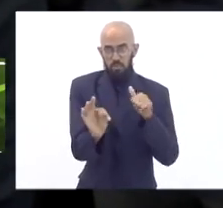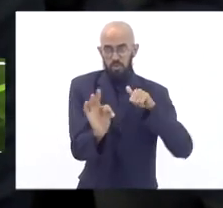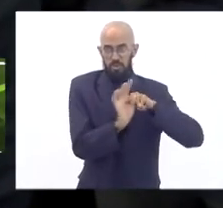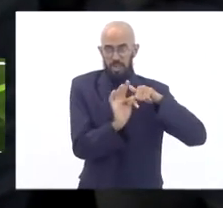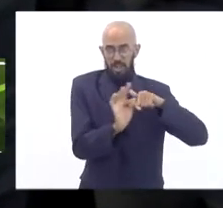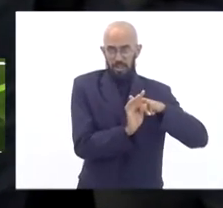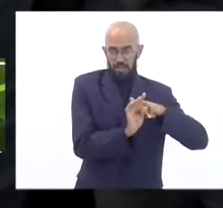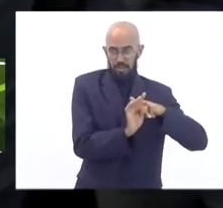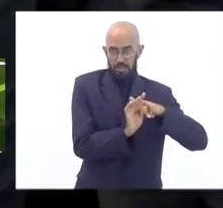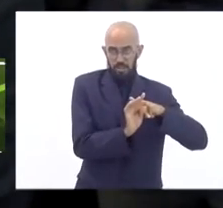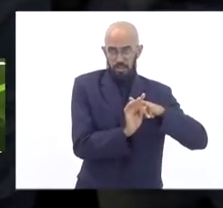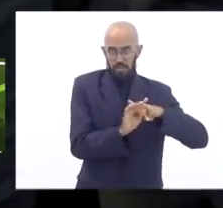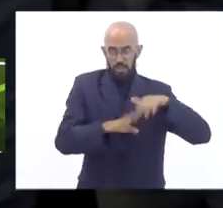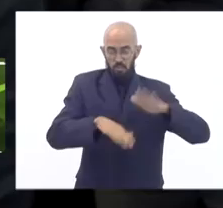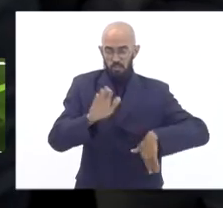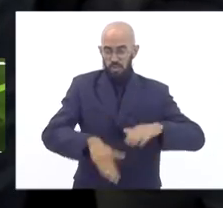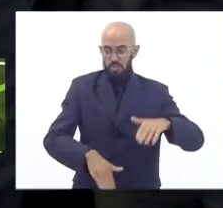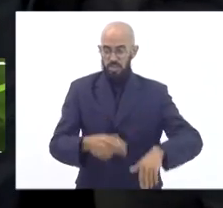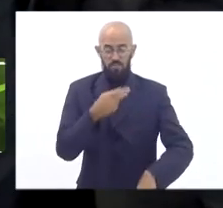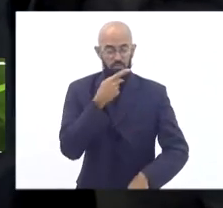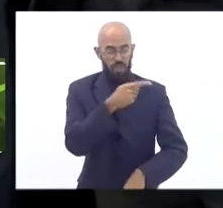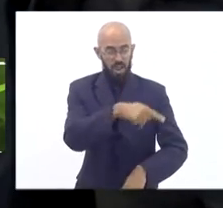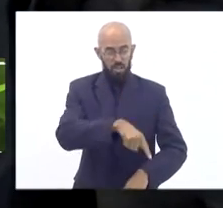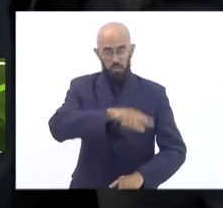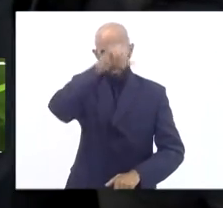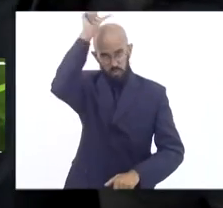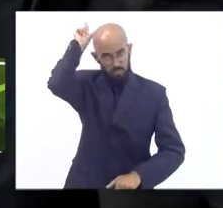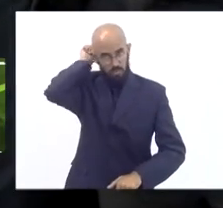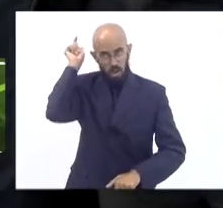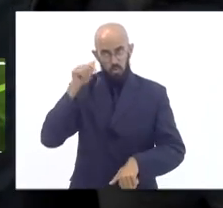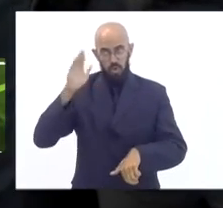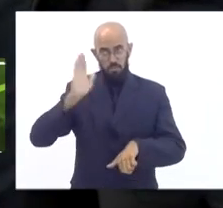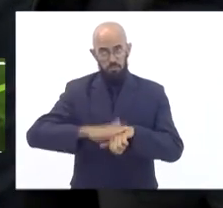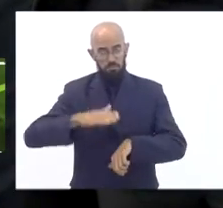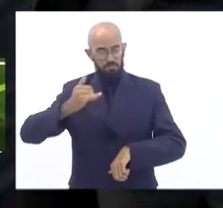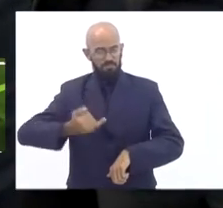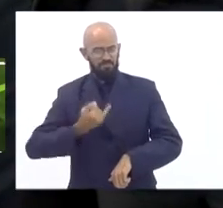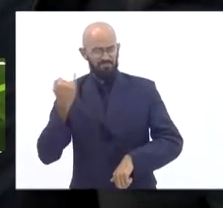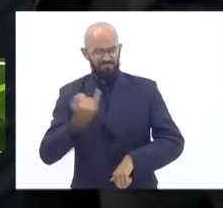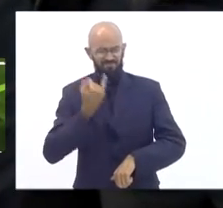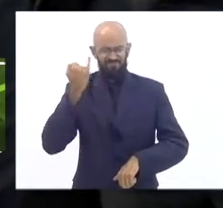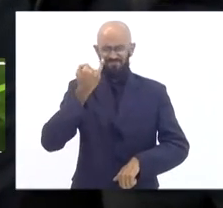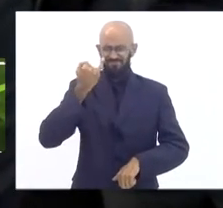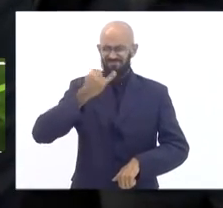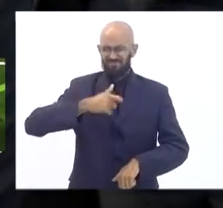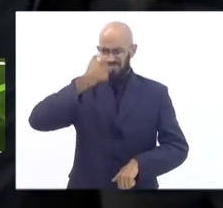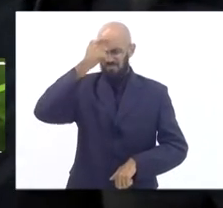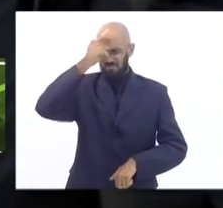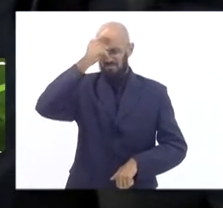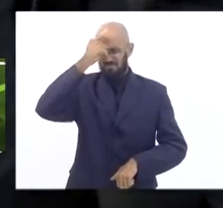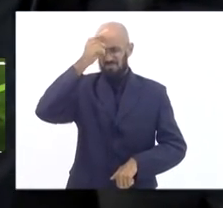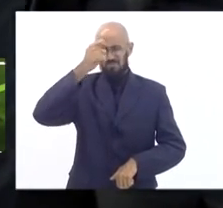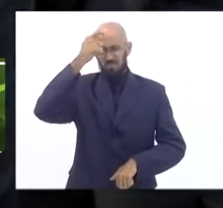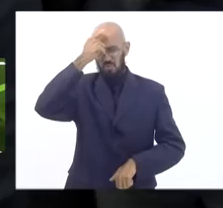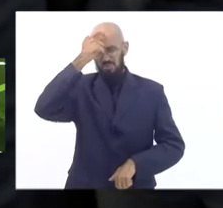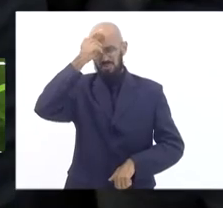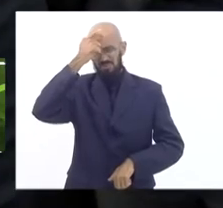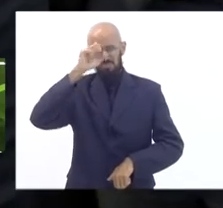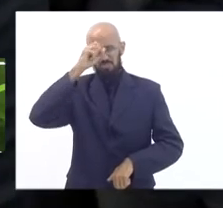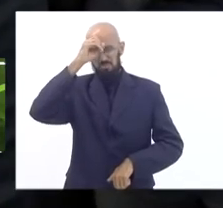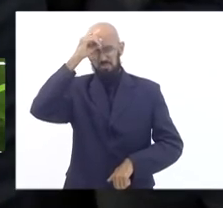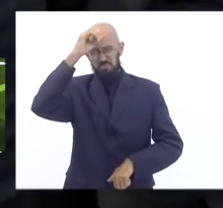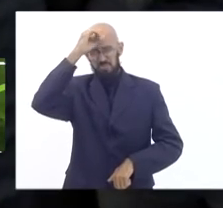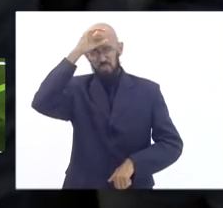que talvez seja o deputado mais técnico dessa casa, não só por seu cabedal de conhecimento, por sua carreira acadêmica, inclusive, e pelo fato de